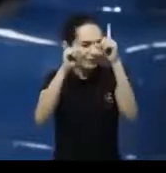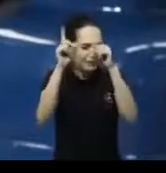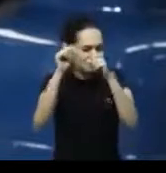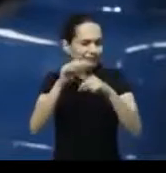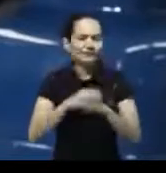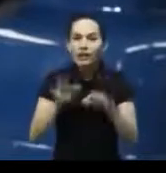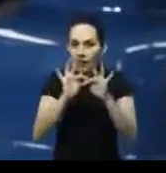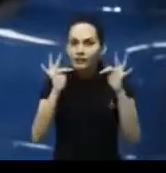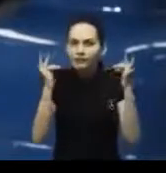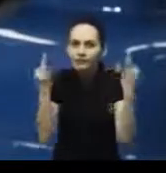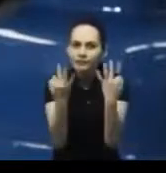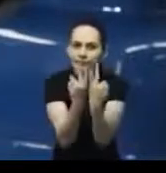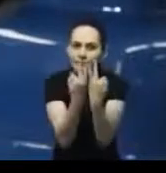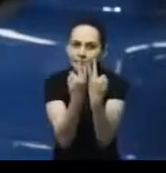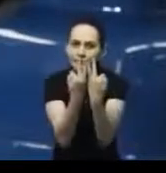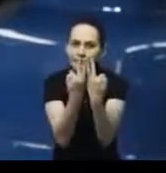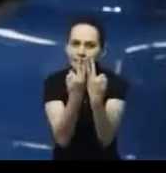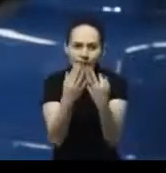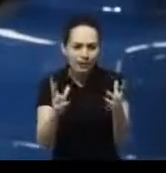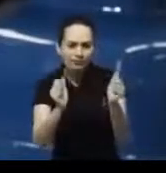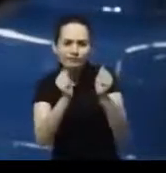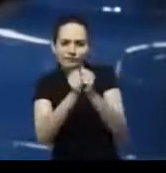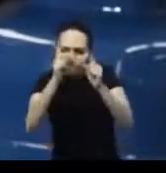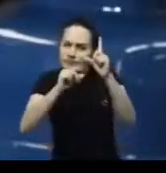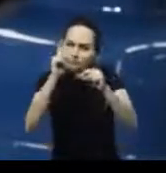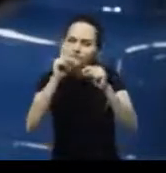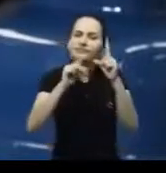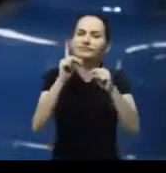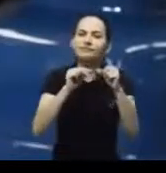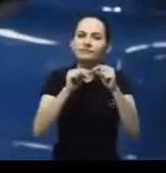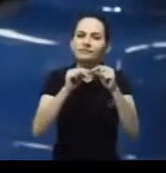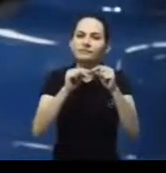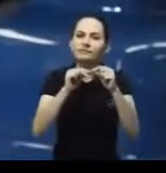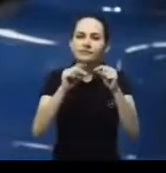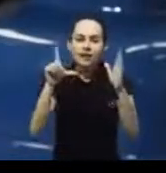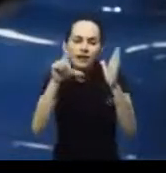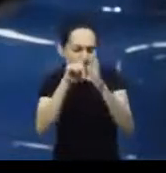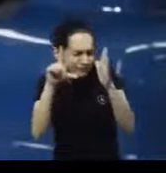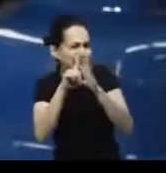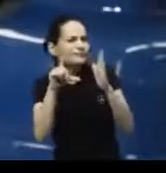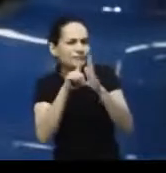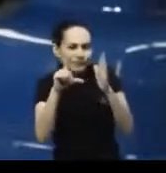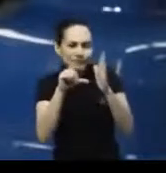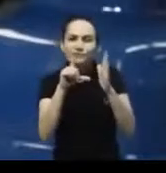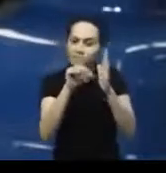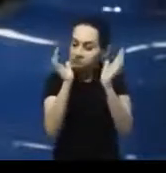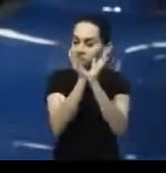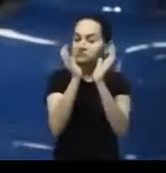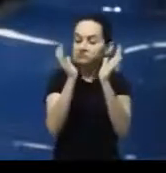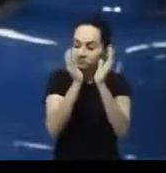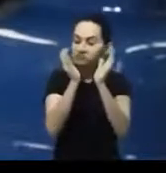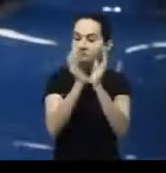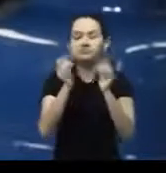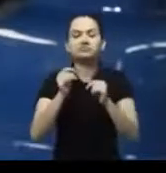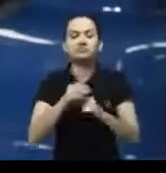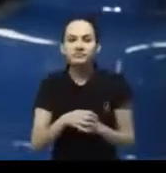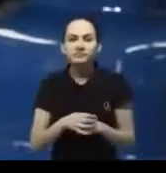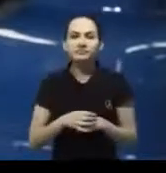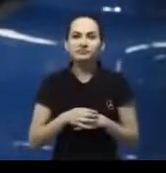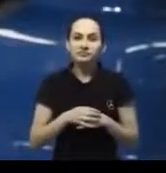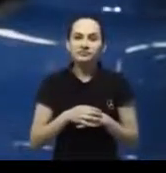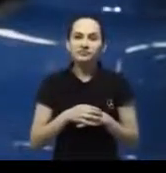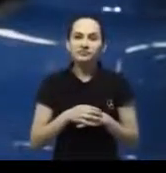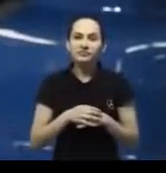essa família que compõem a marca Mercedes EA rede de contrário faz parte dela do Senhor